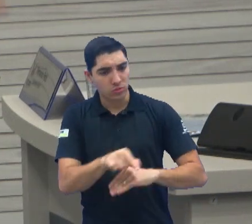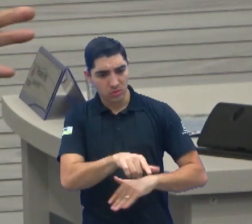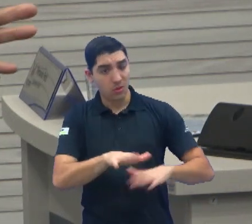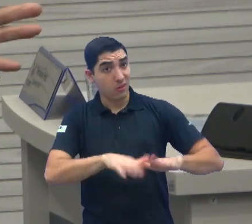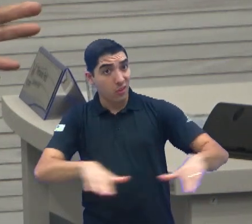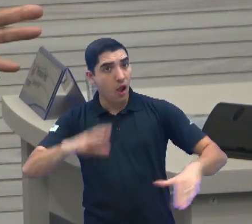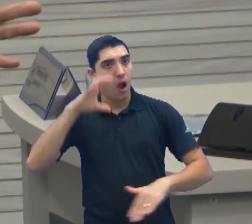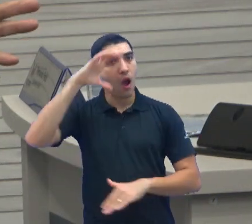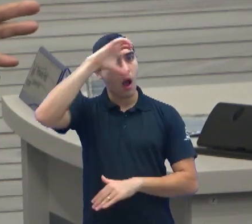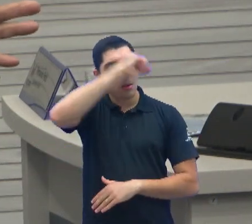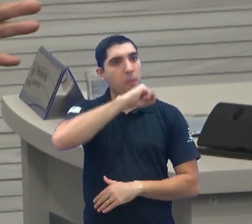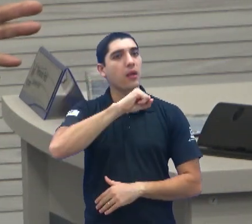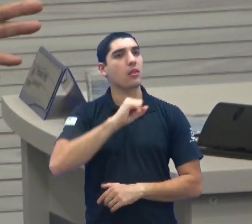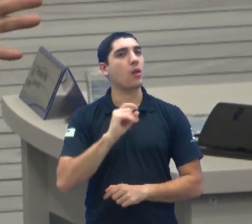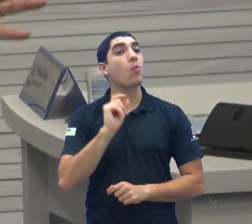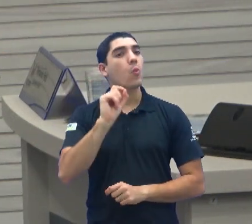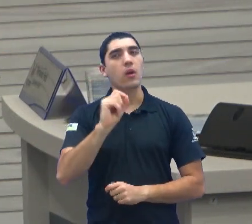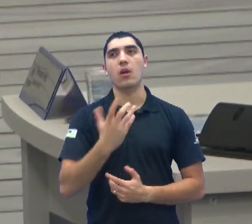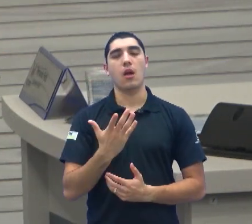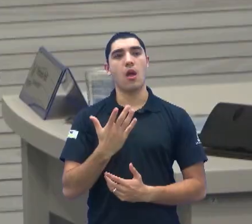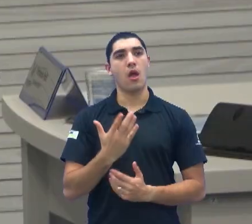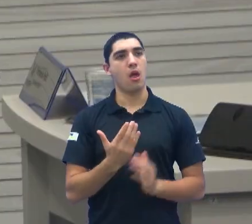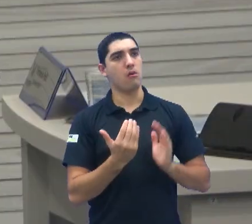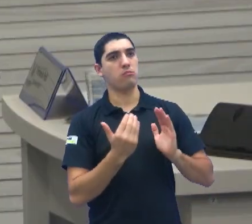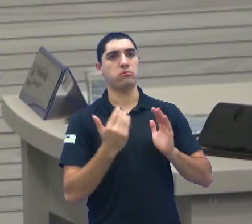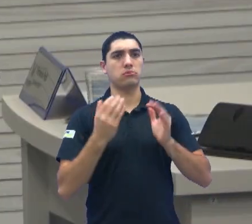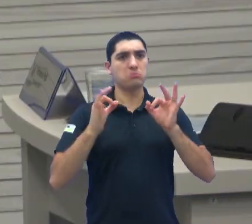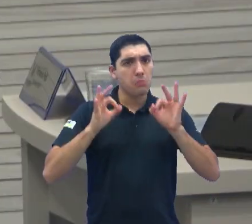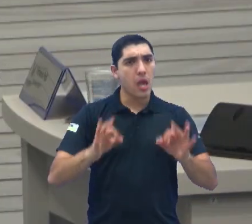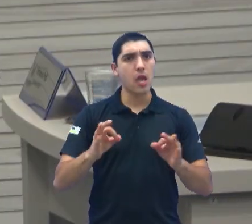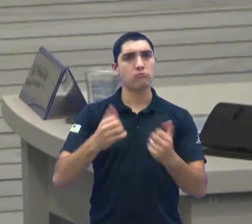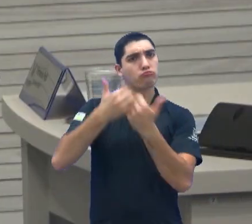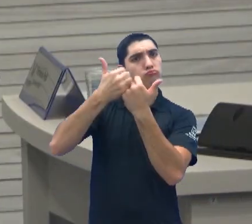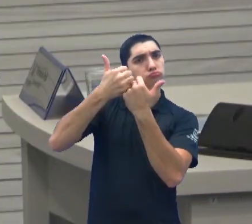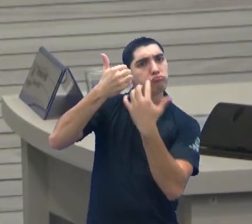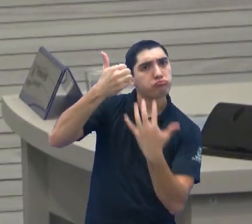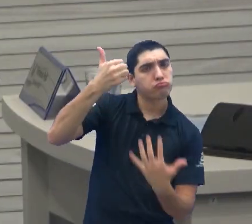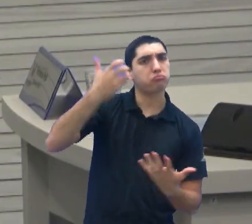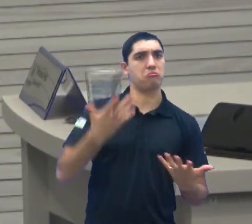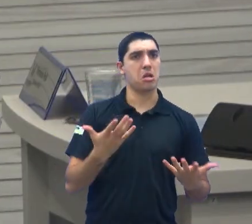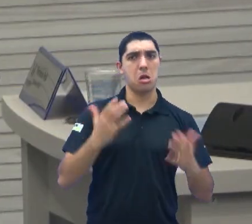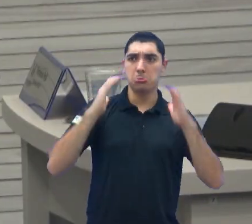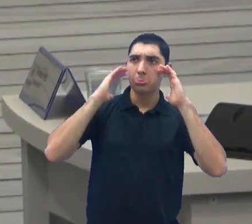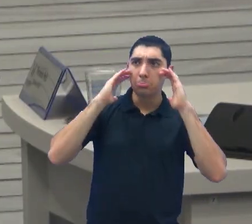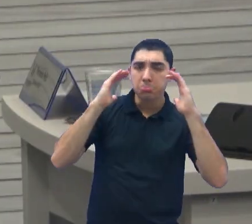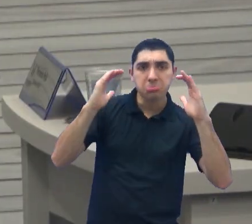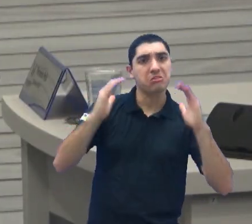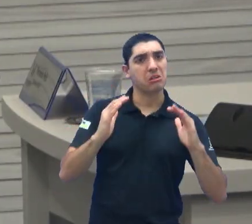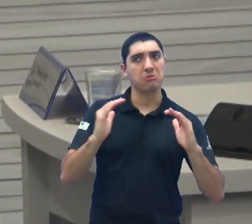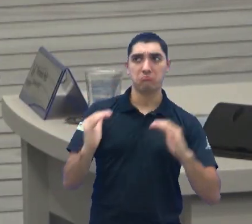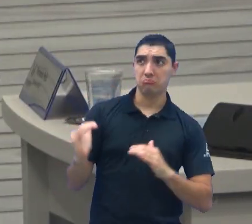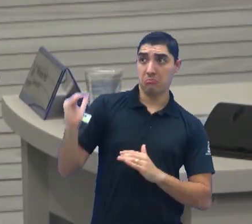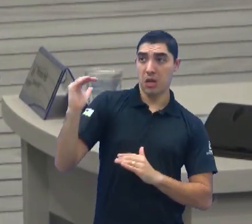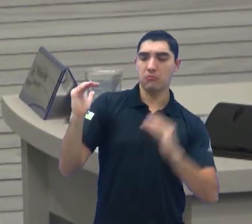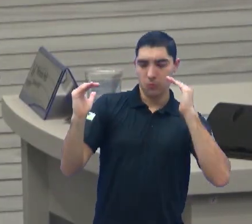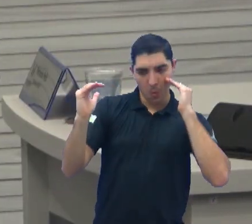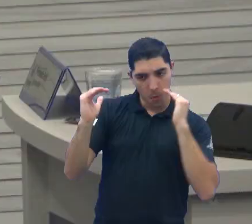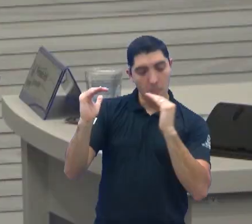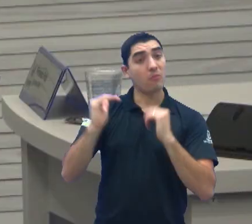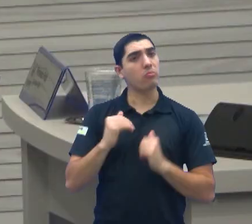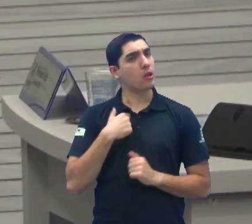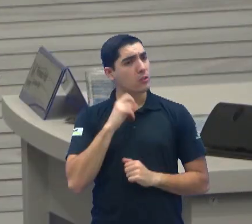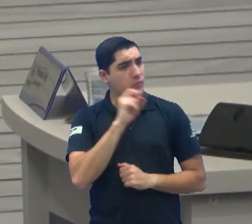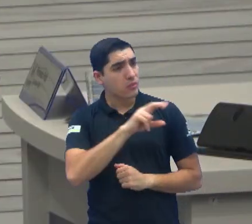a hierarquia, não é? É disciplina. Então, eu já vi relato de pais que a criança não tinha